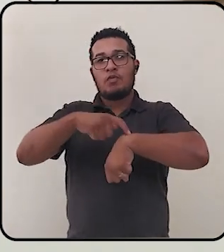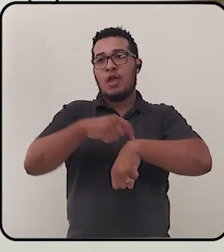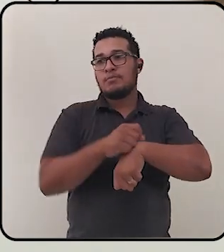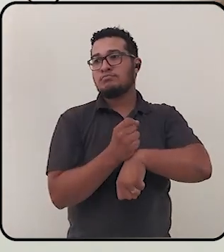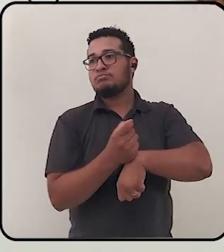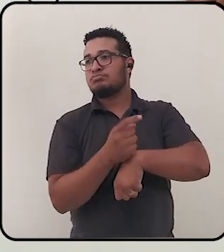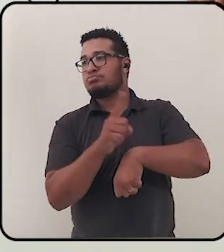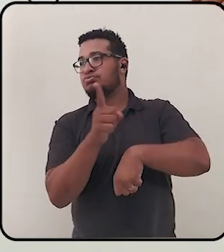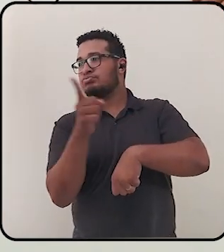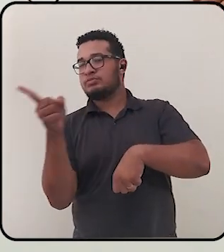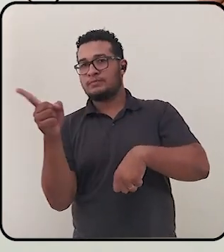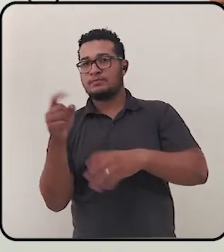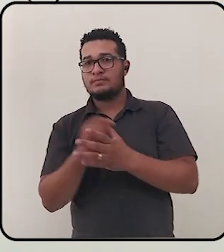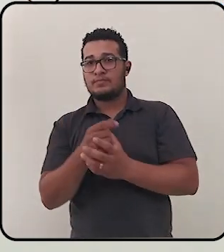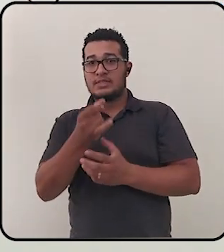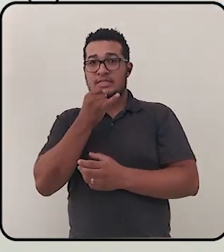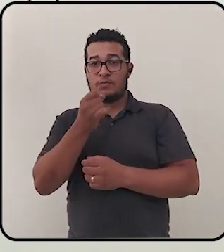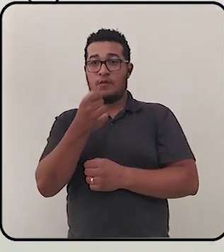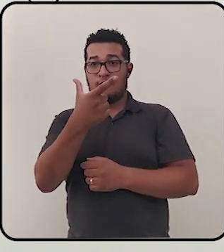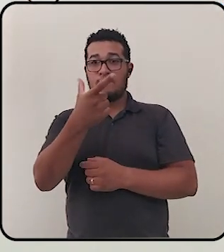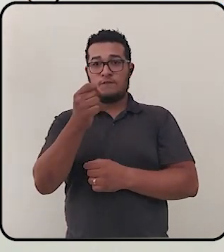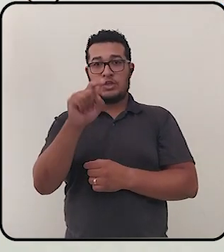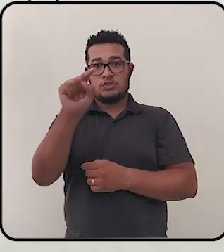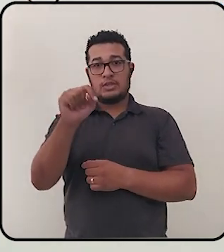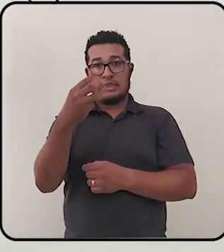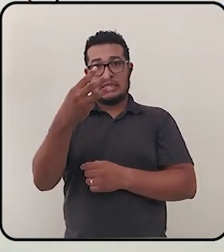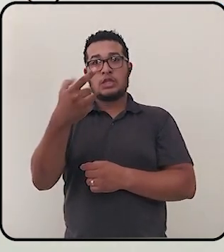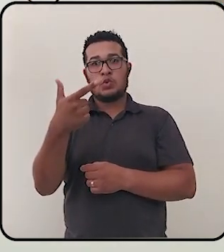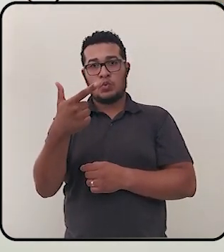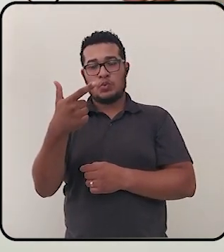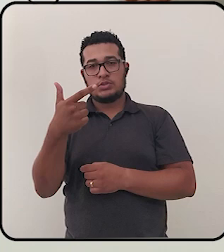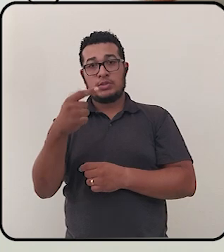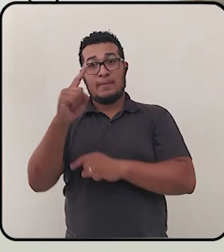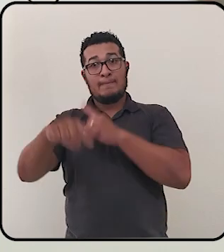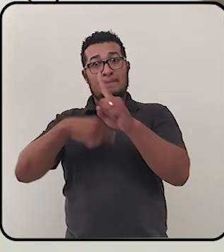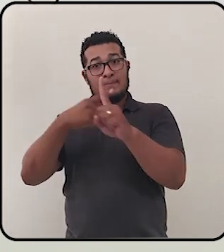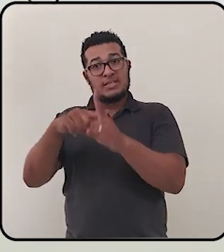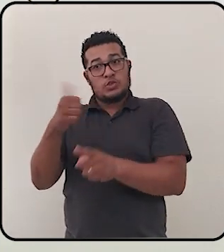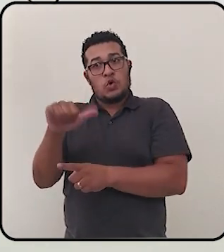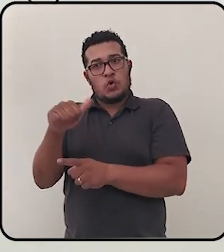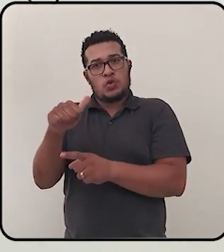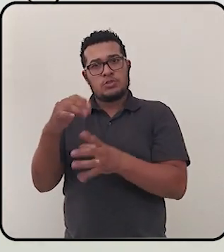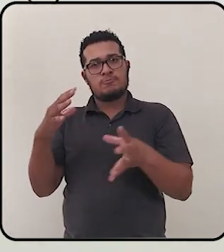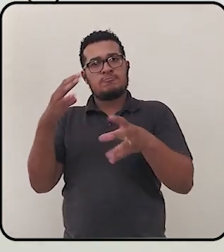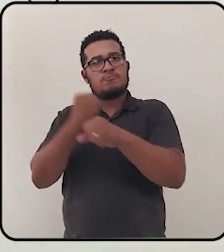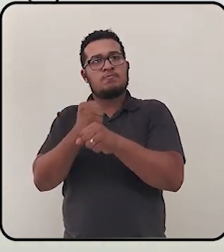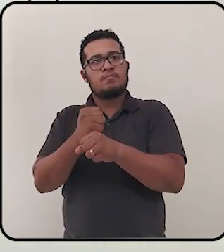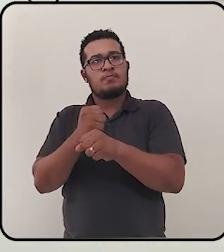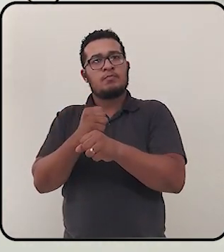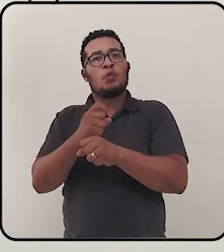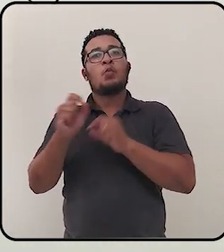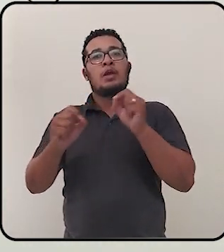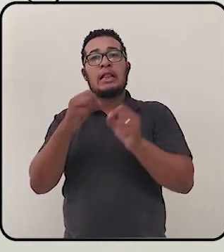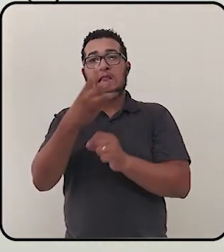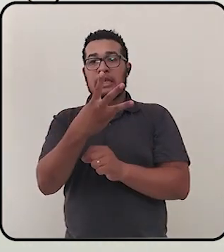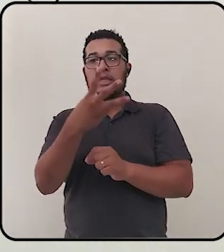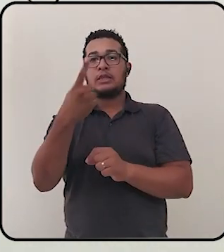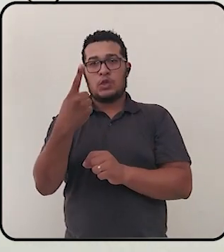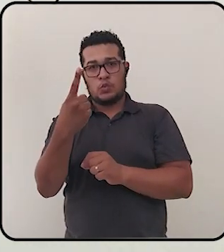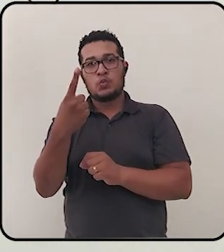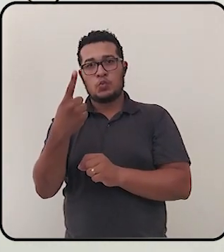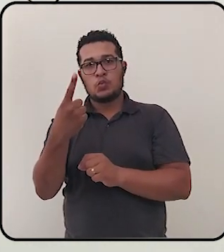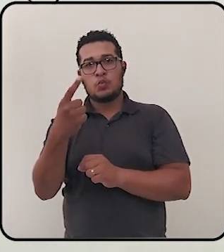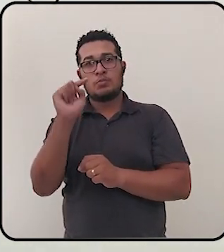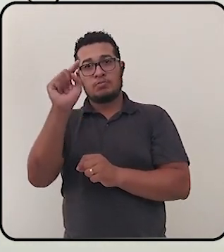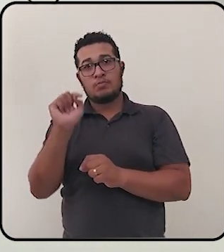resultado final e somo ao tempo gasto. 20 horas e 32 minutos, mais 11 horas de